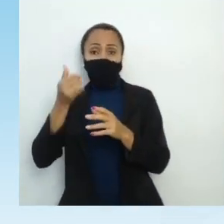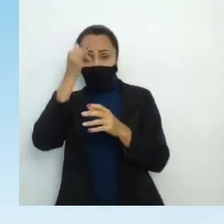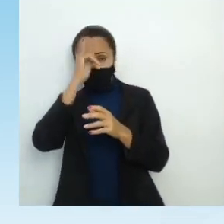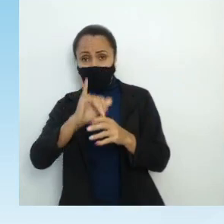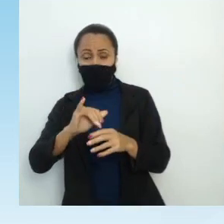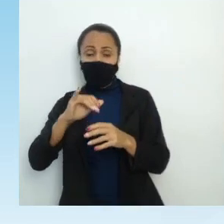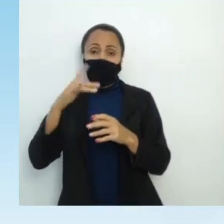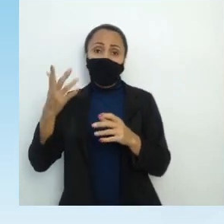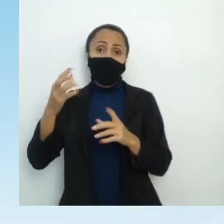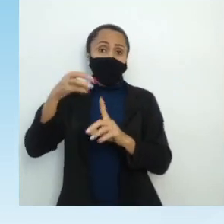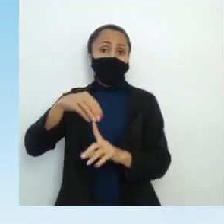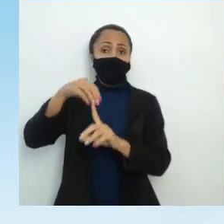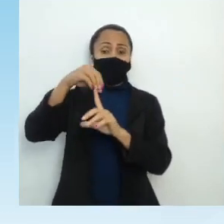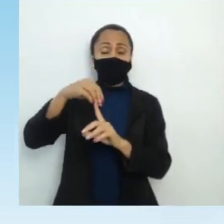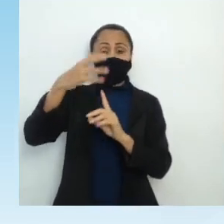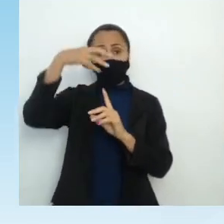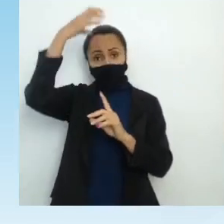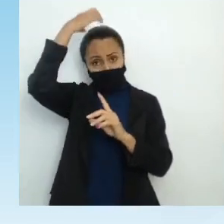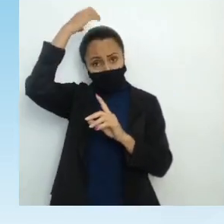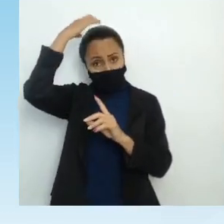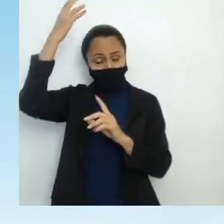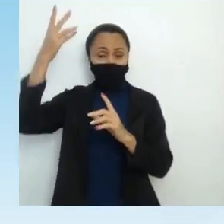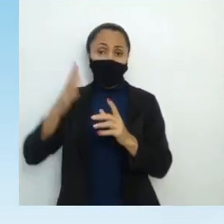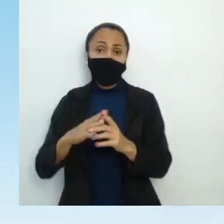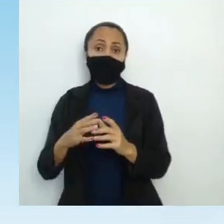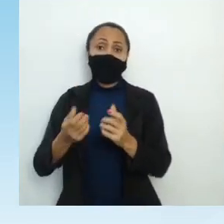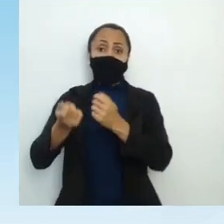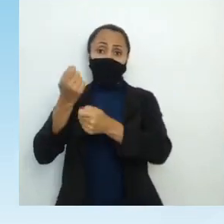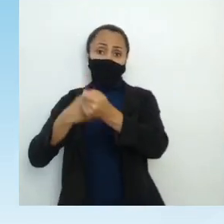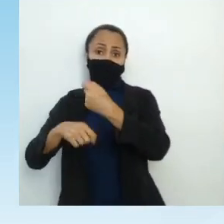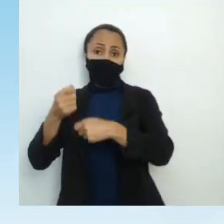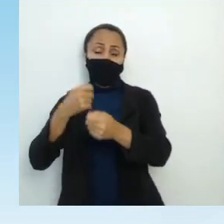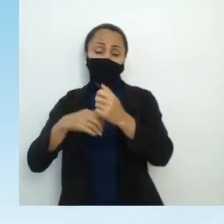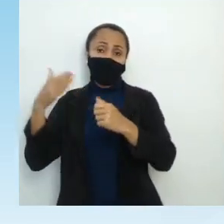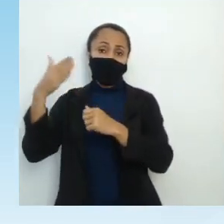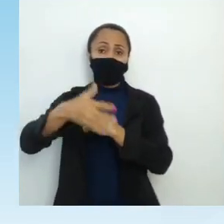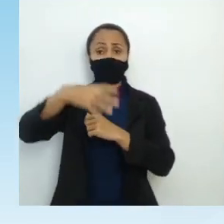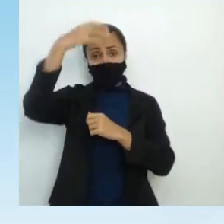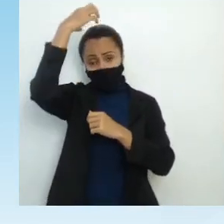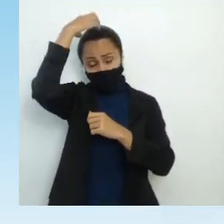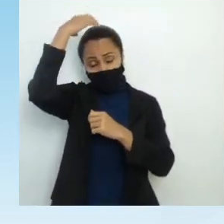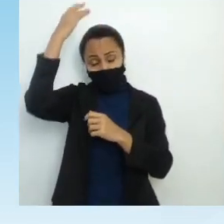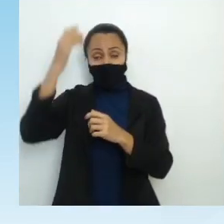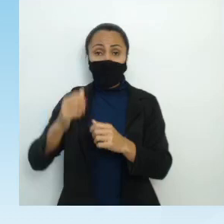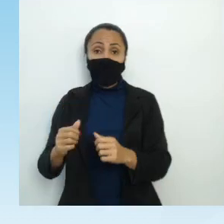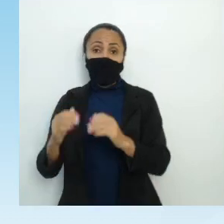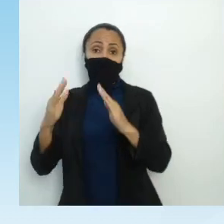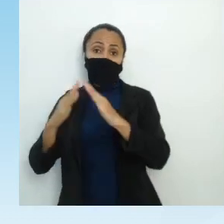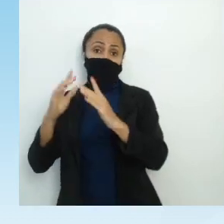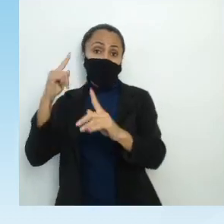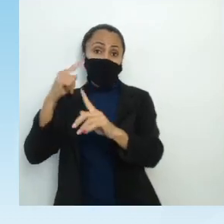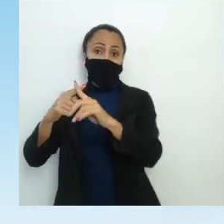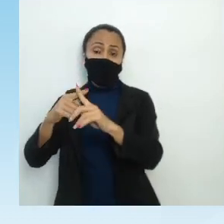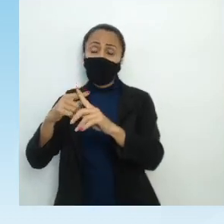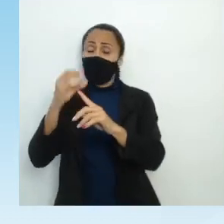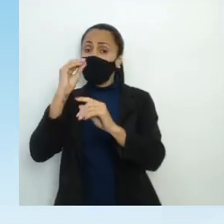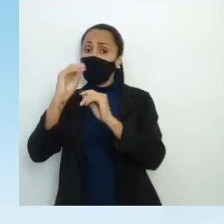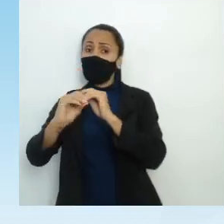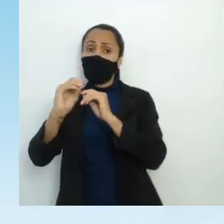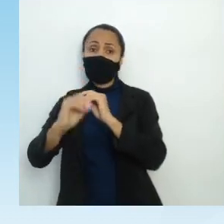o absolutismo monárquico ao mercantilismo por causa da intervenção do rei e o poder da igreja, sendo aqui um motivo